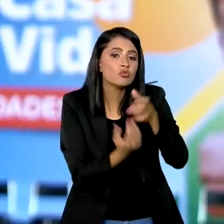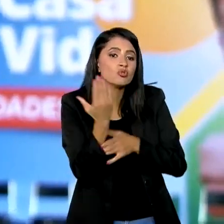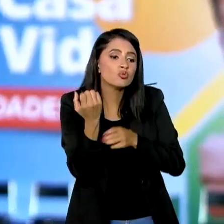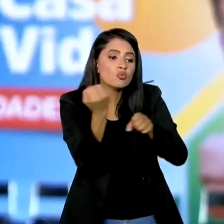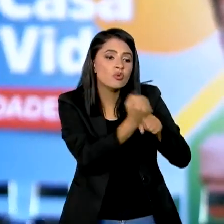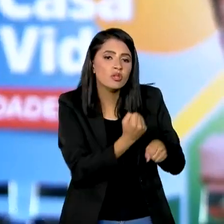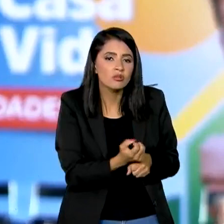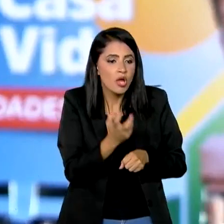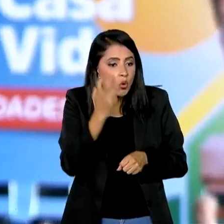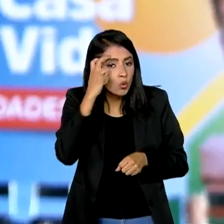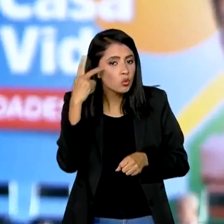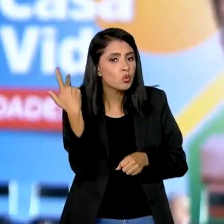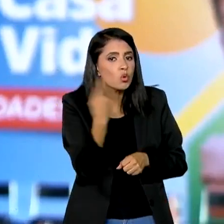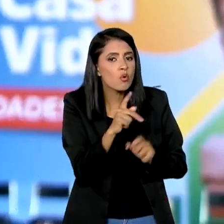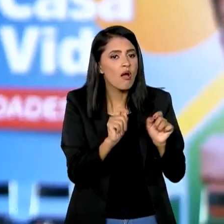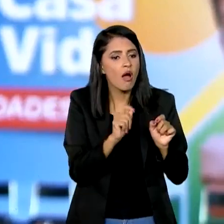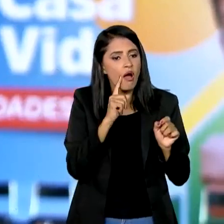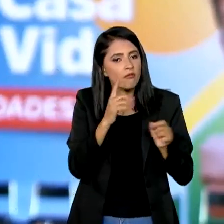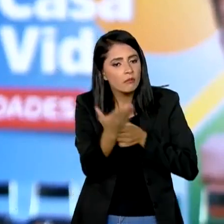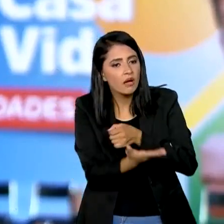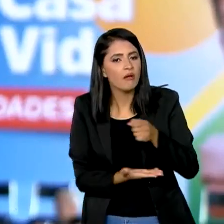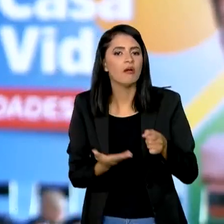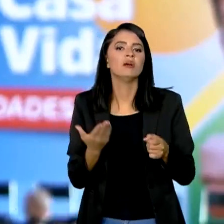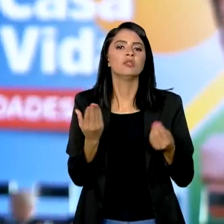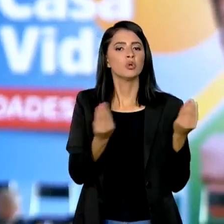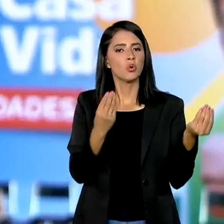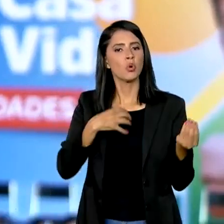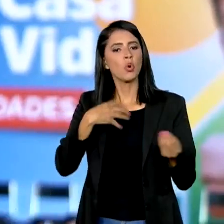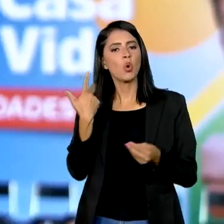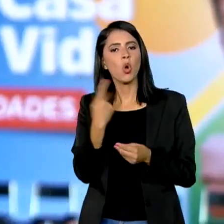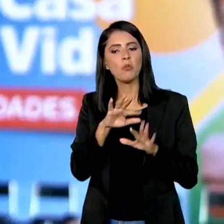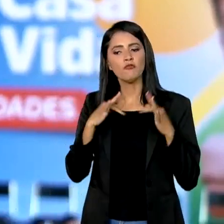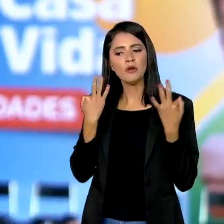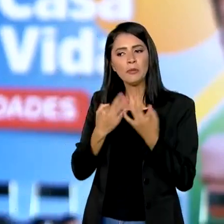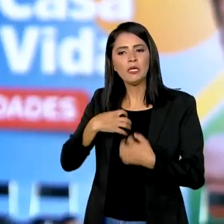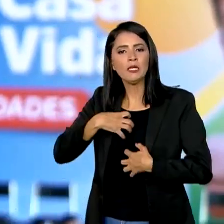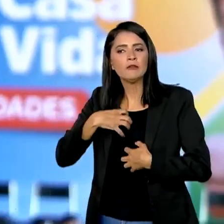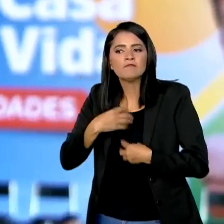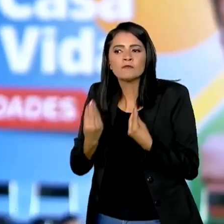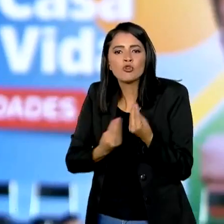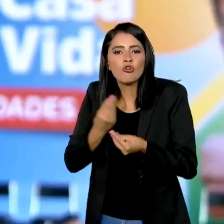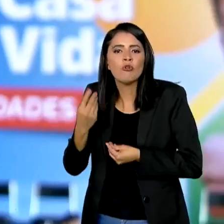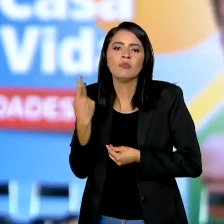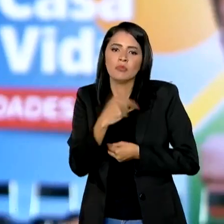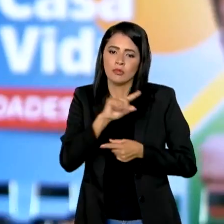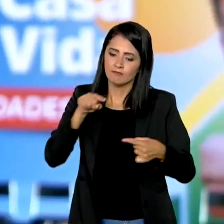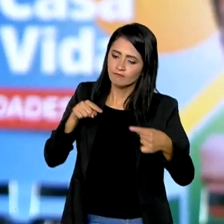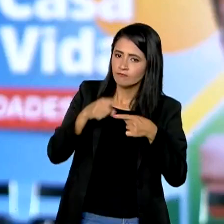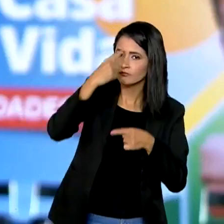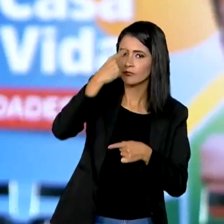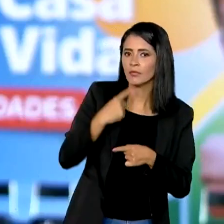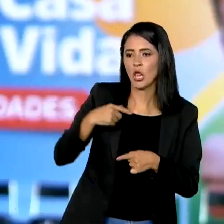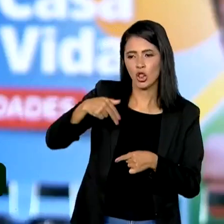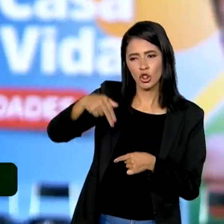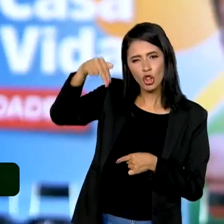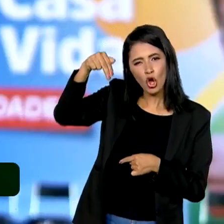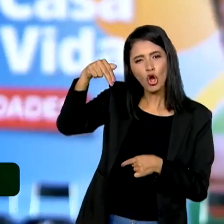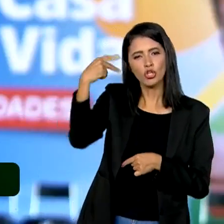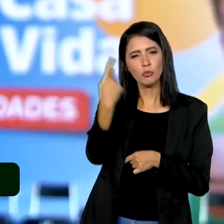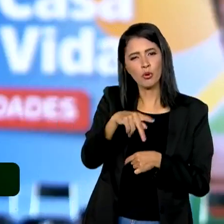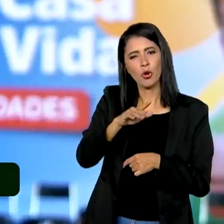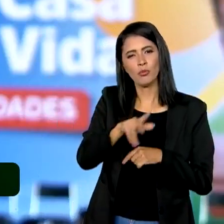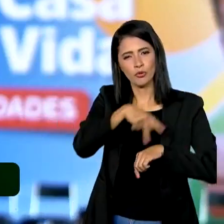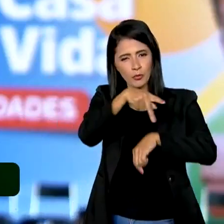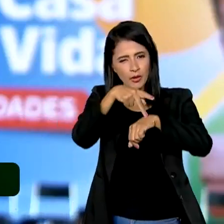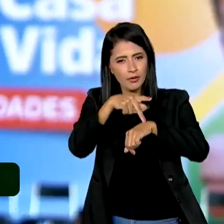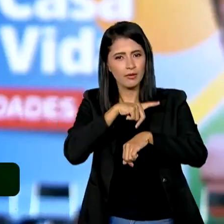e as características da região, né, da forma que aquelas famílias camponesas vivem, né. Então, no norte do país é um projeto,